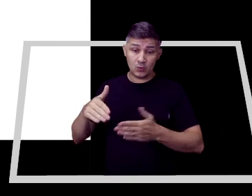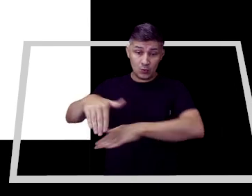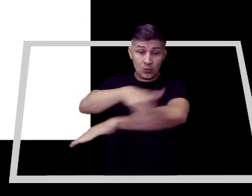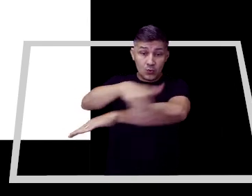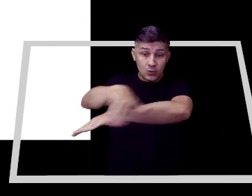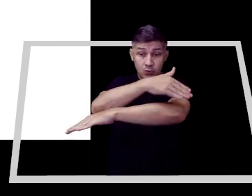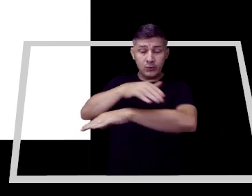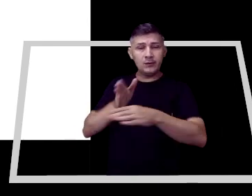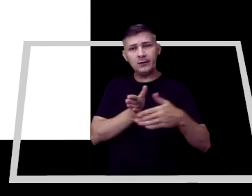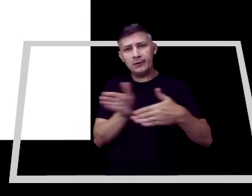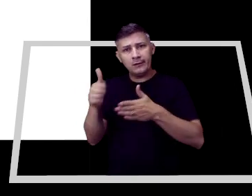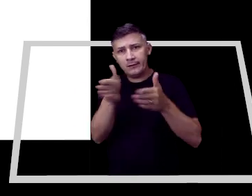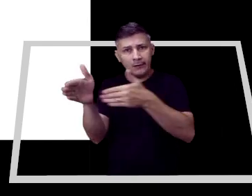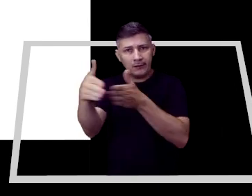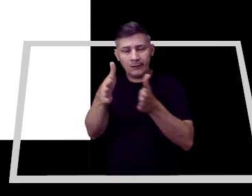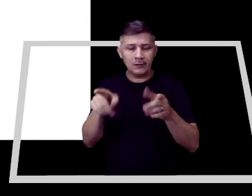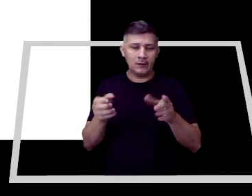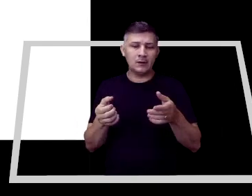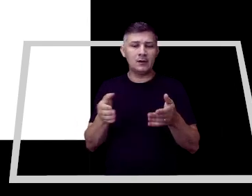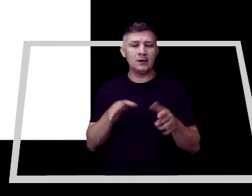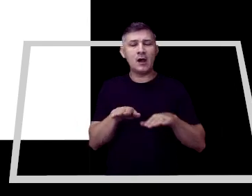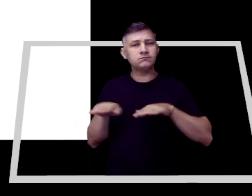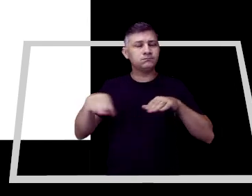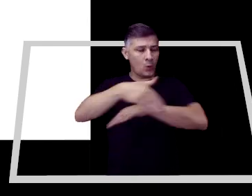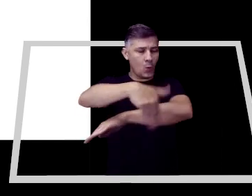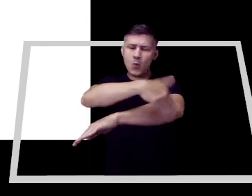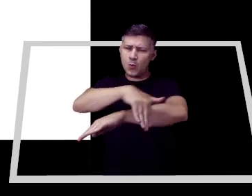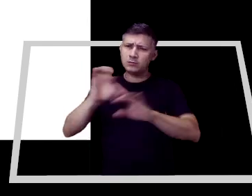eixos de corredores, algumas ligações também